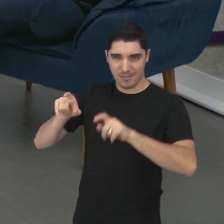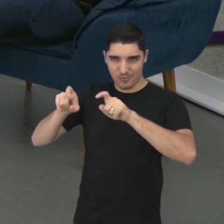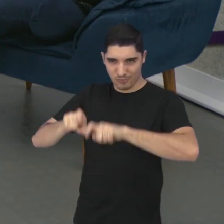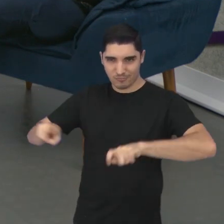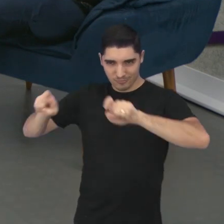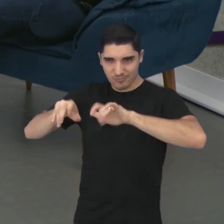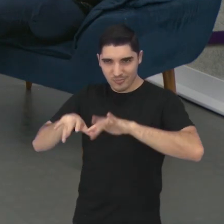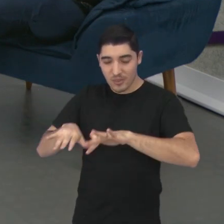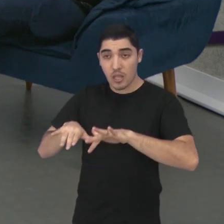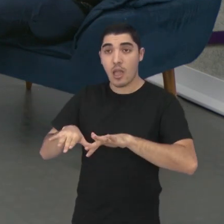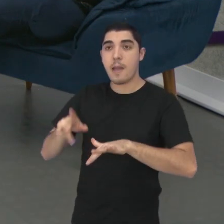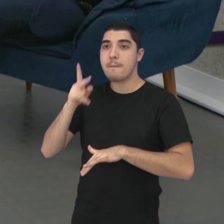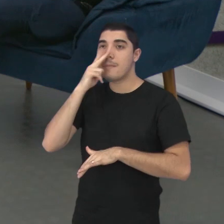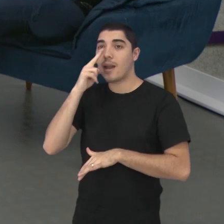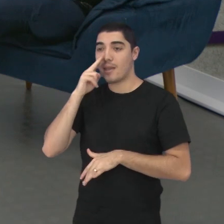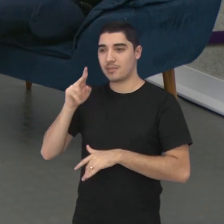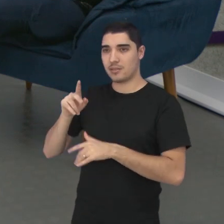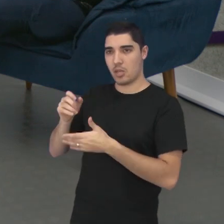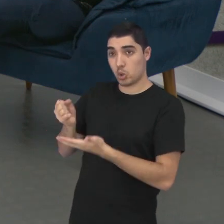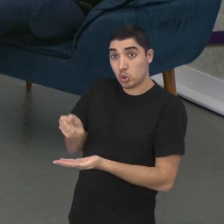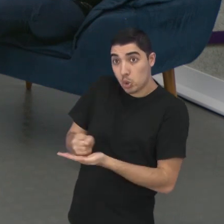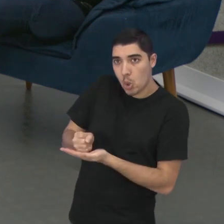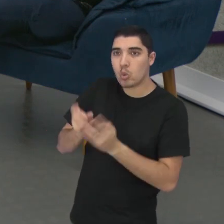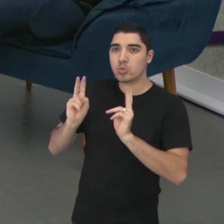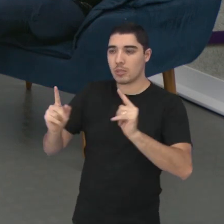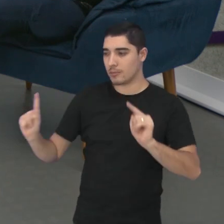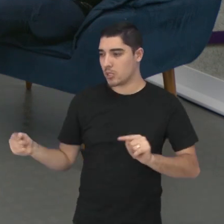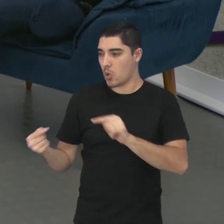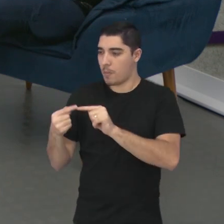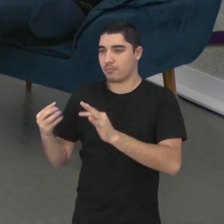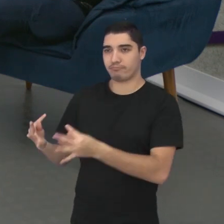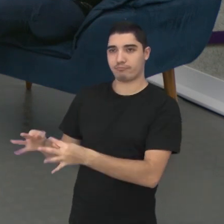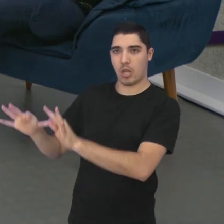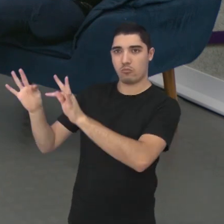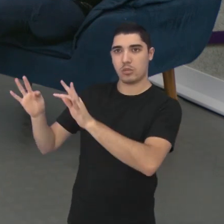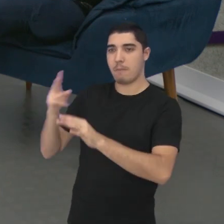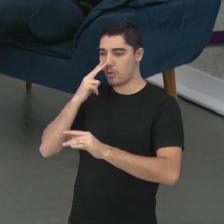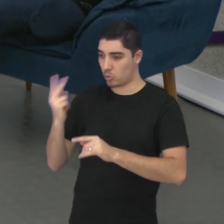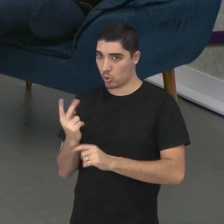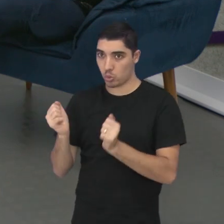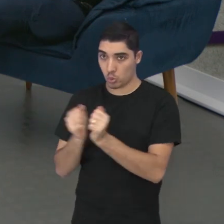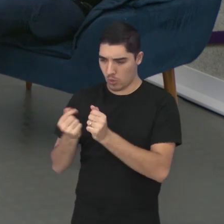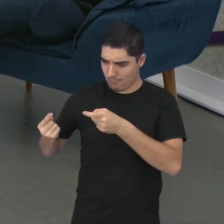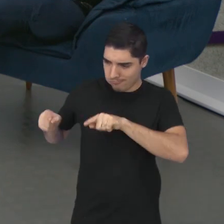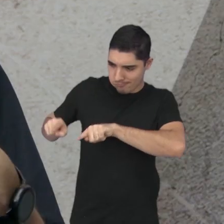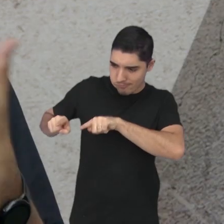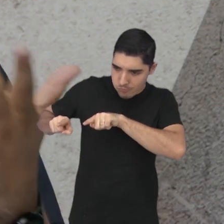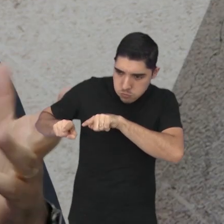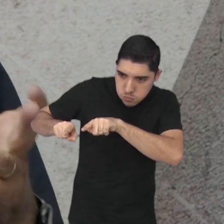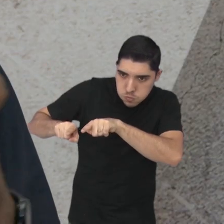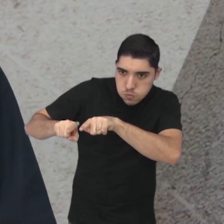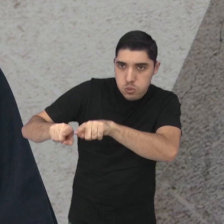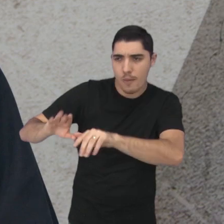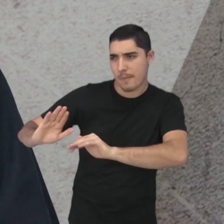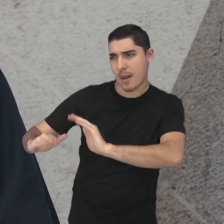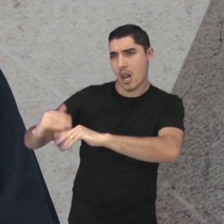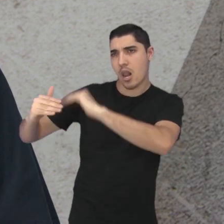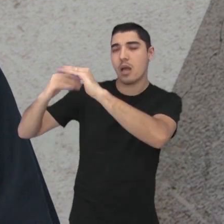parte de games sempre puxou a parte de tecnologia, porque ela começa a fazer experimentações, vamos dizer assim,